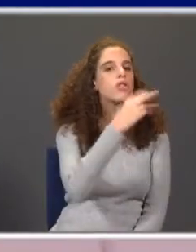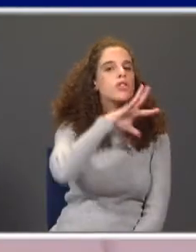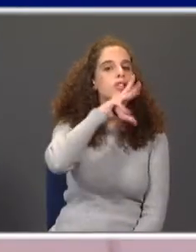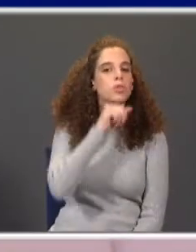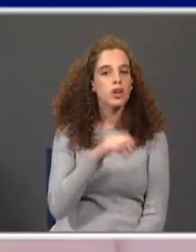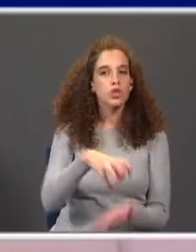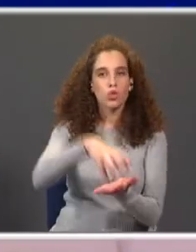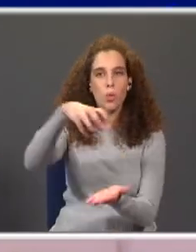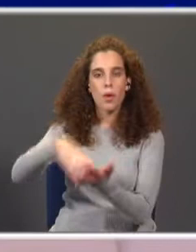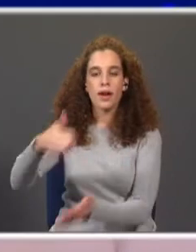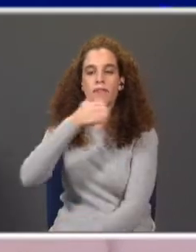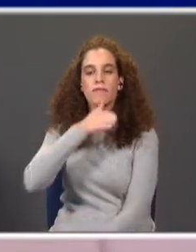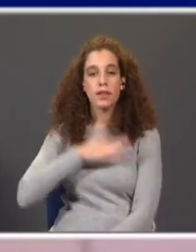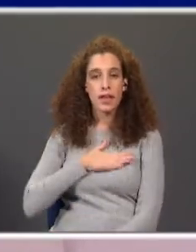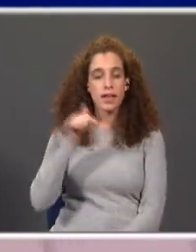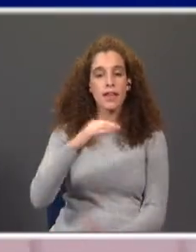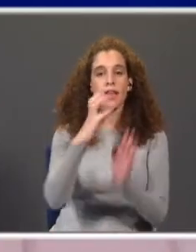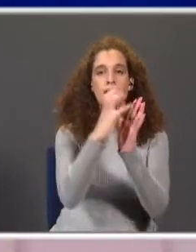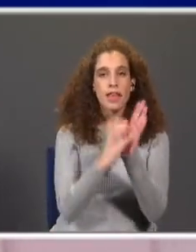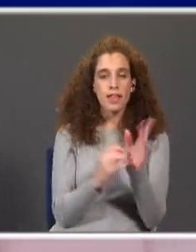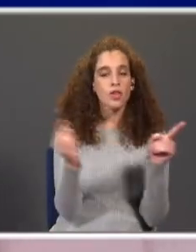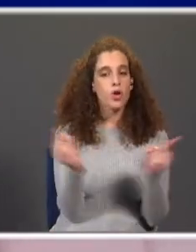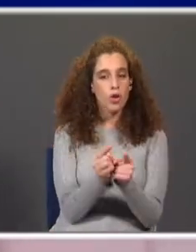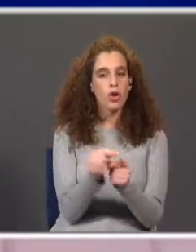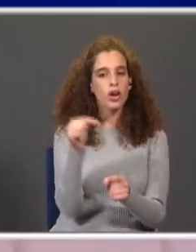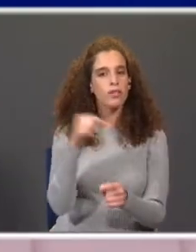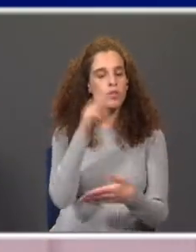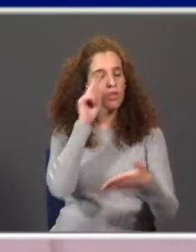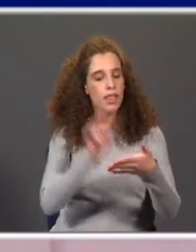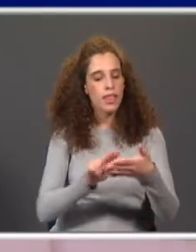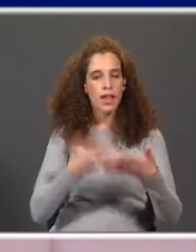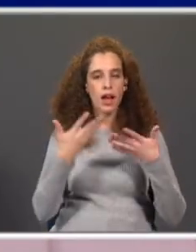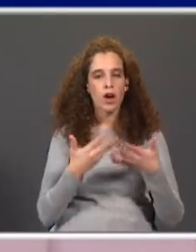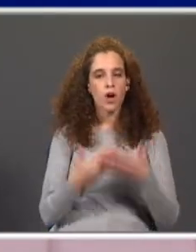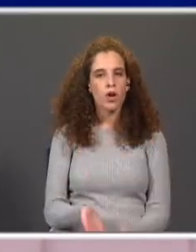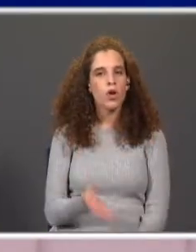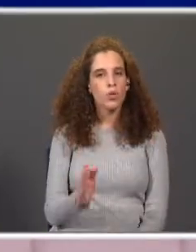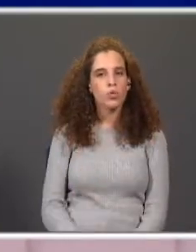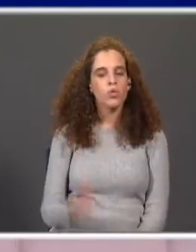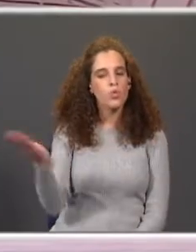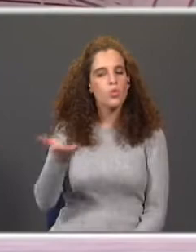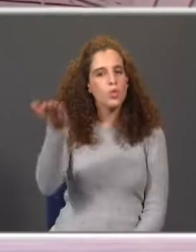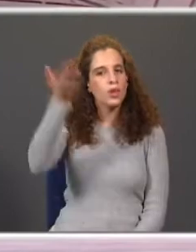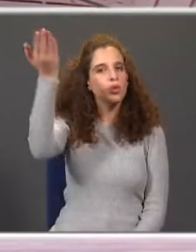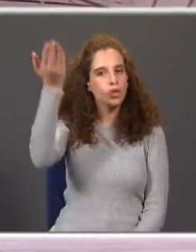Benfica. E é essa crónica, é esse texto que vamos ler agora, o Elogio do